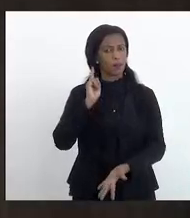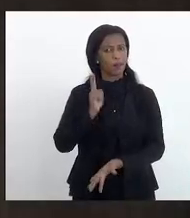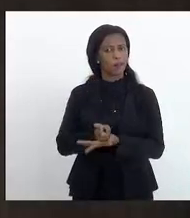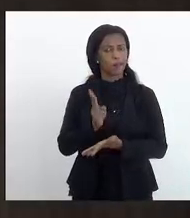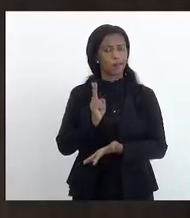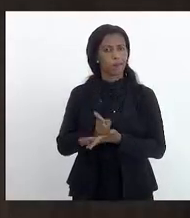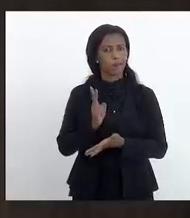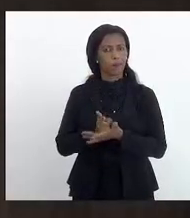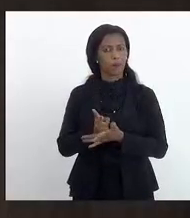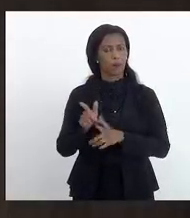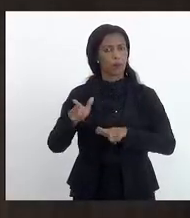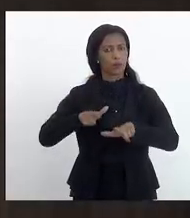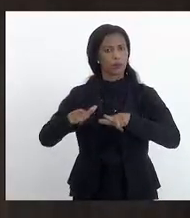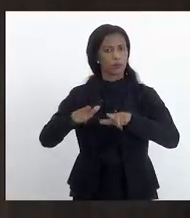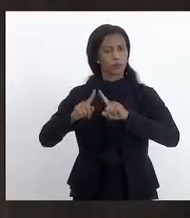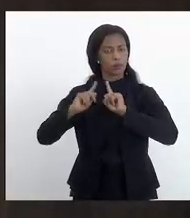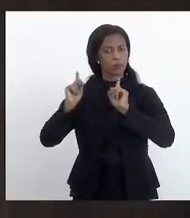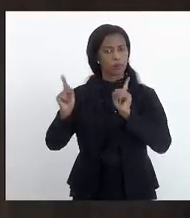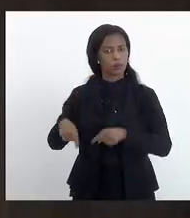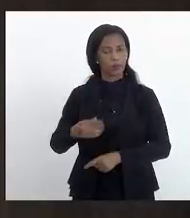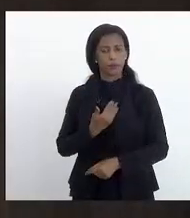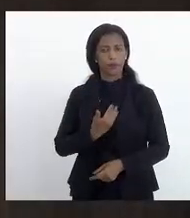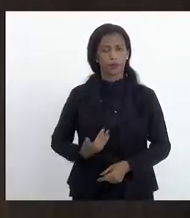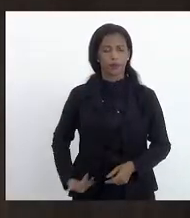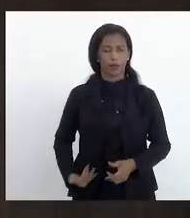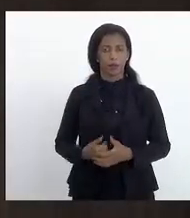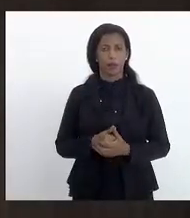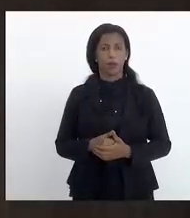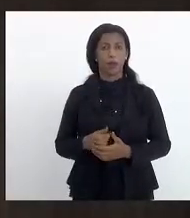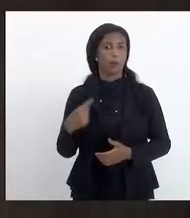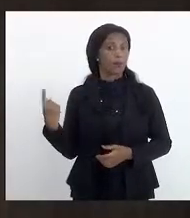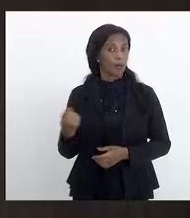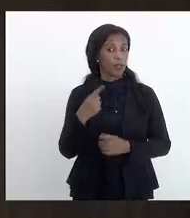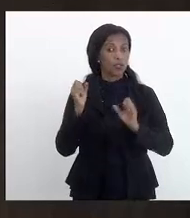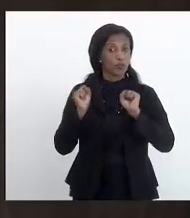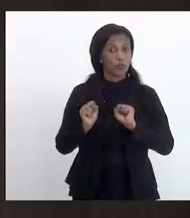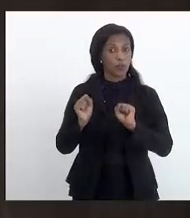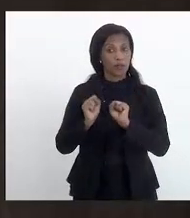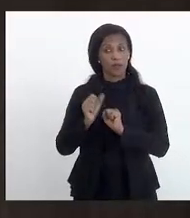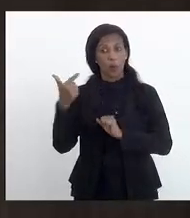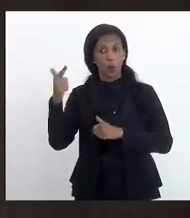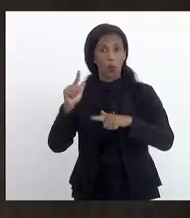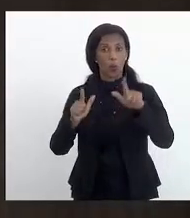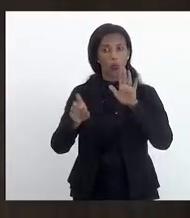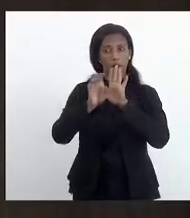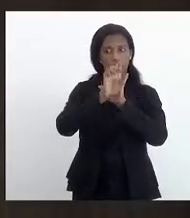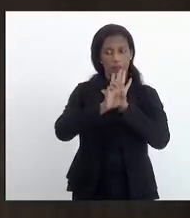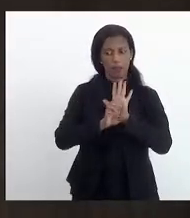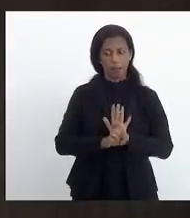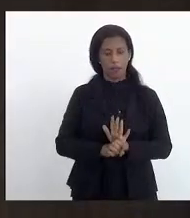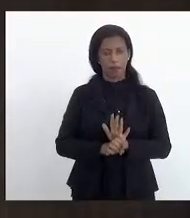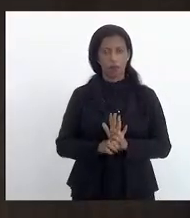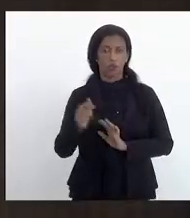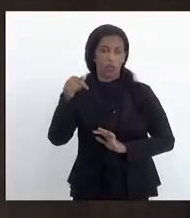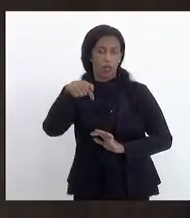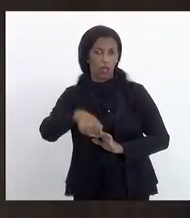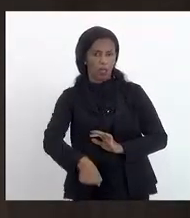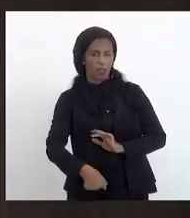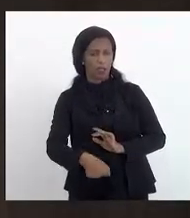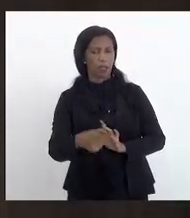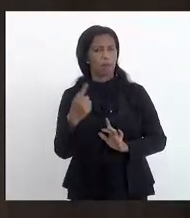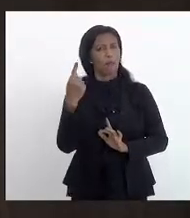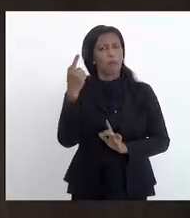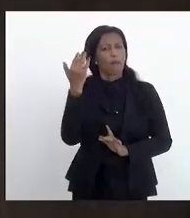permanente com os servidores e as servidoras públicas para que a gente possa fazer outras emendas aí para